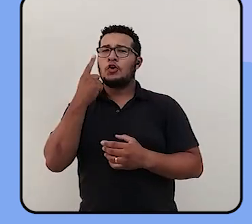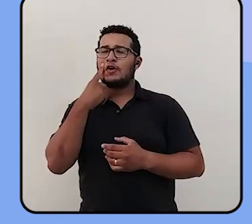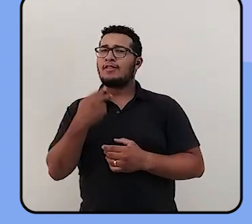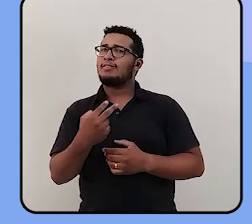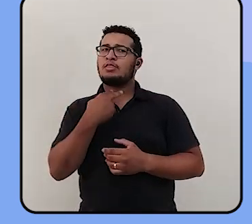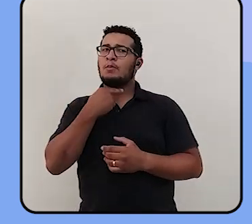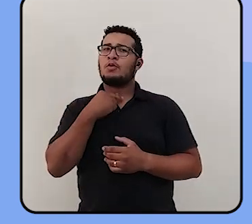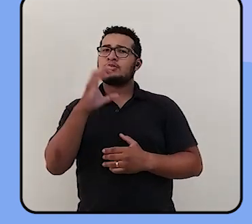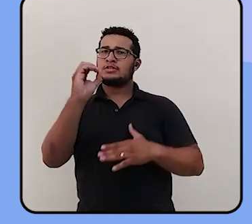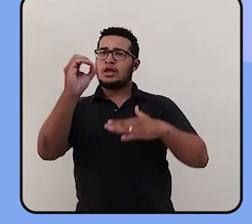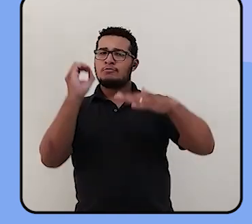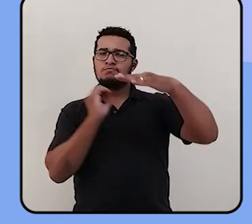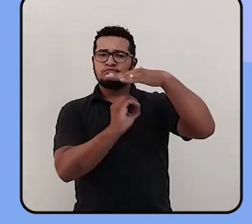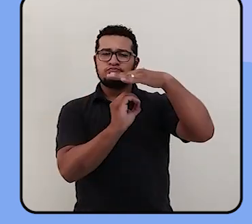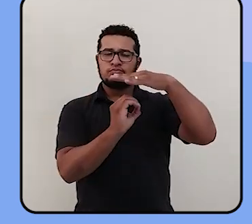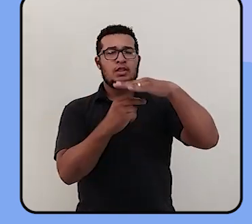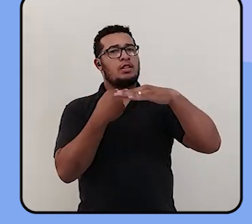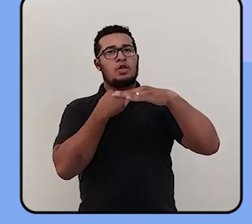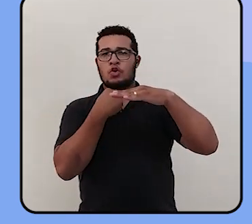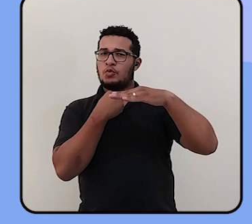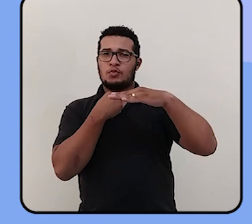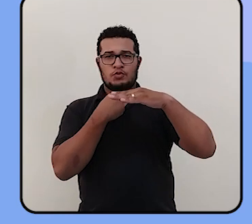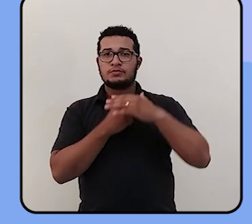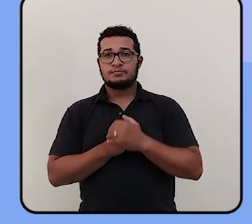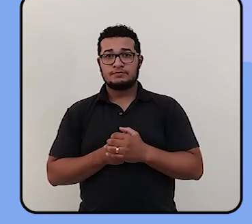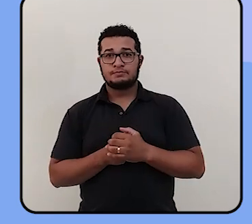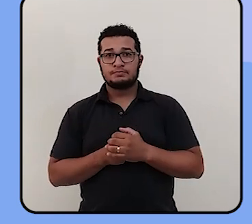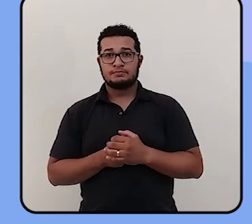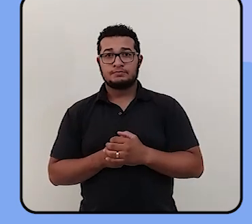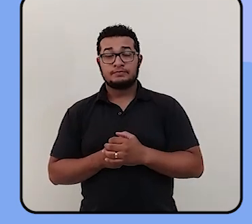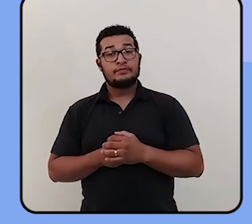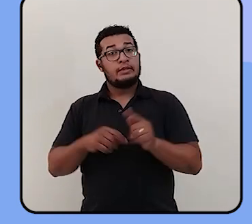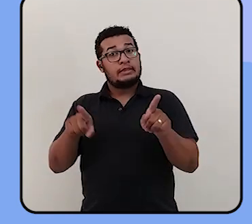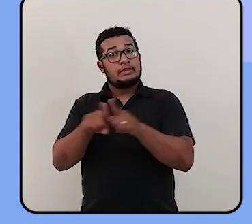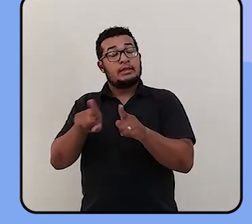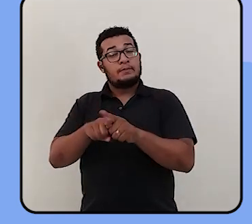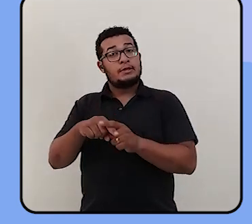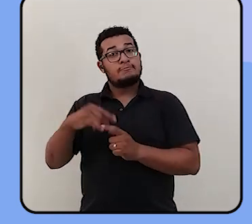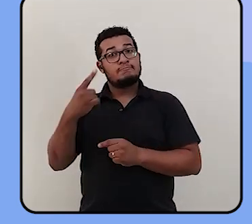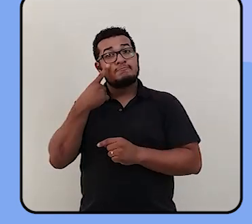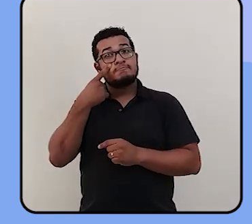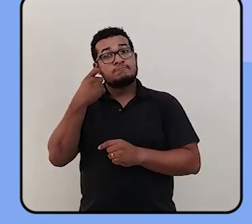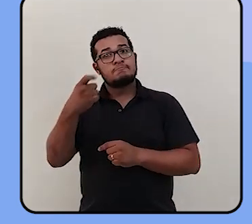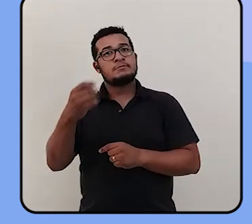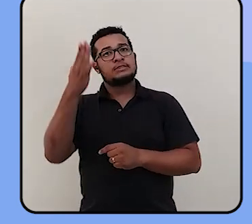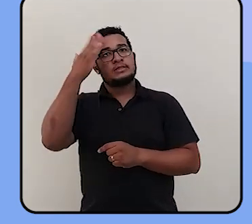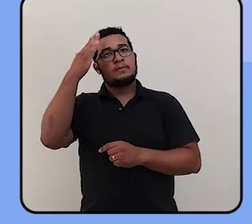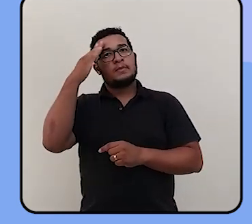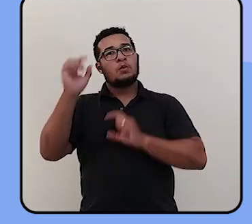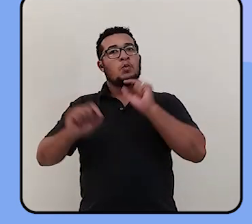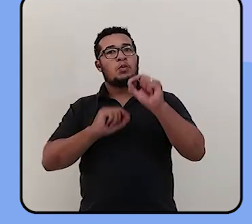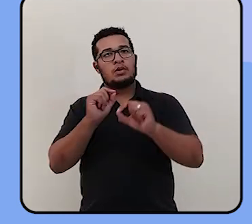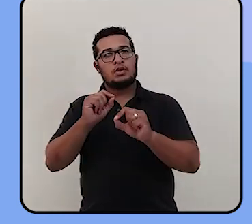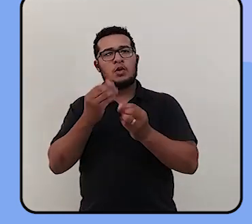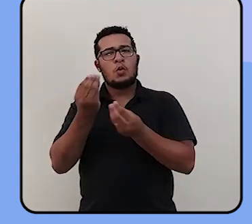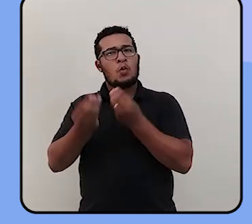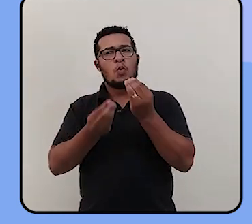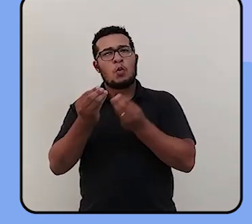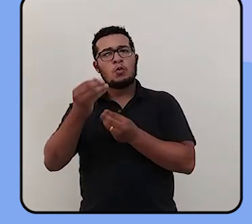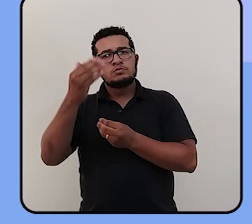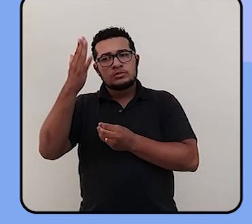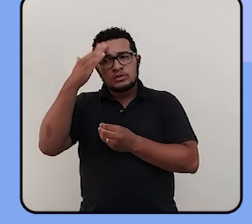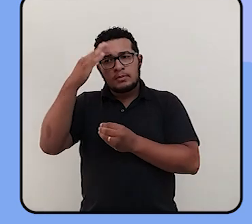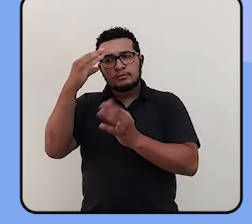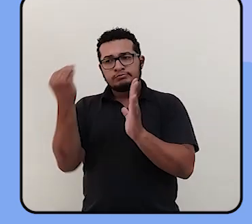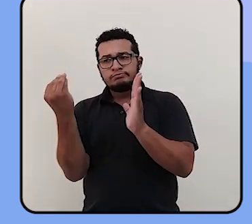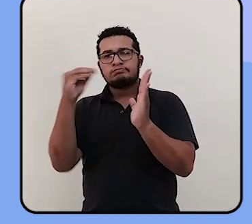não pode colocar o zero ali no consequente. Outra coisa que você precisa saber é a